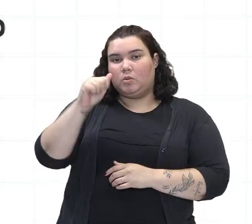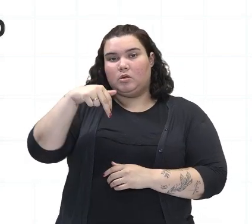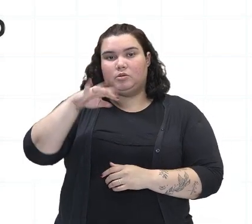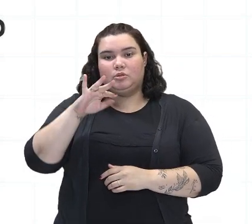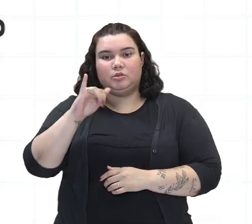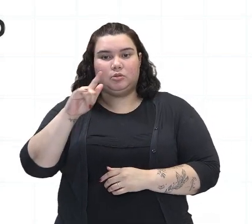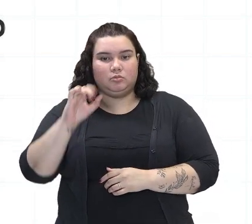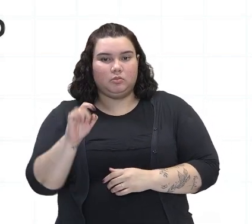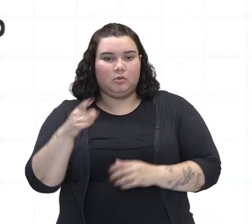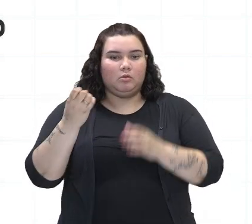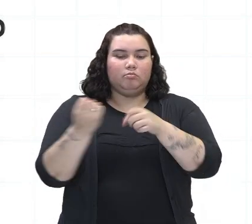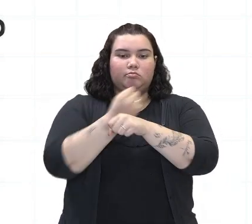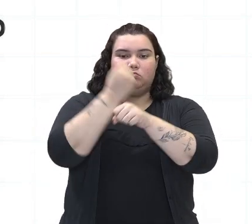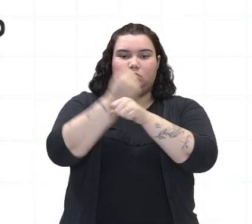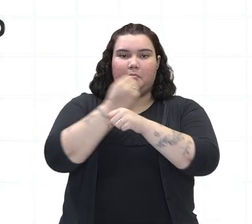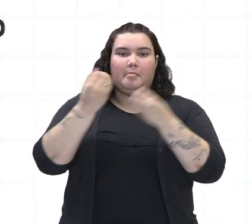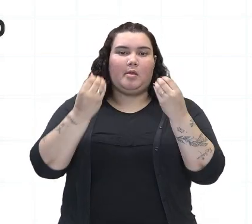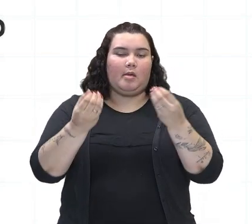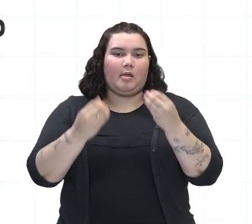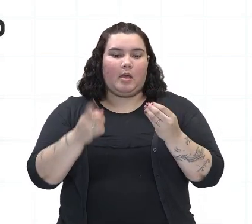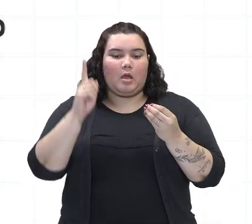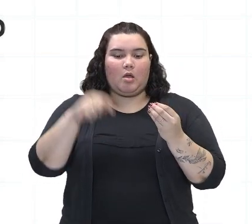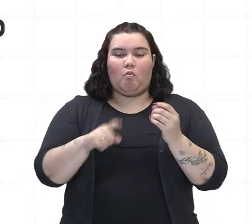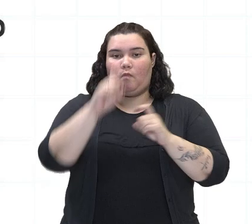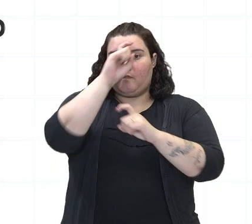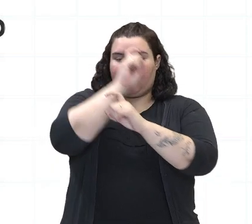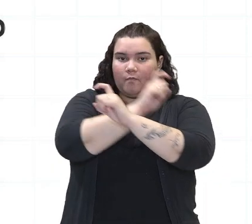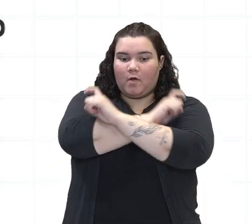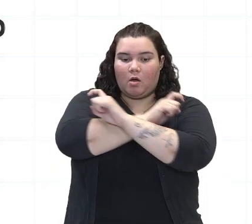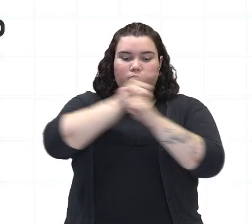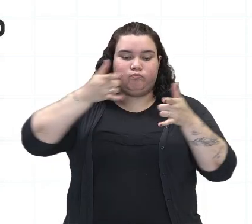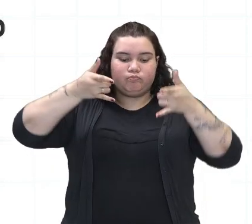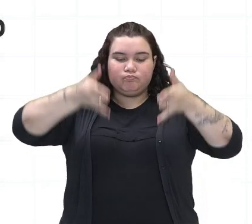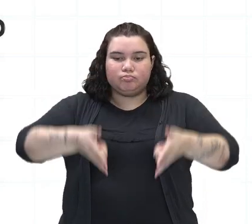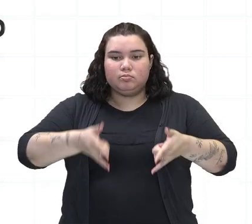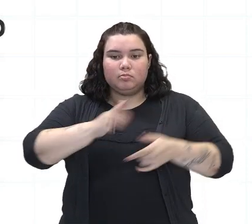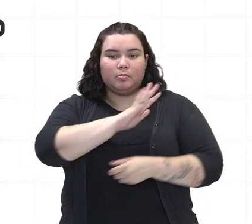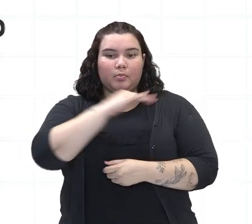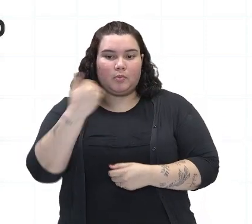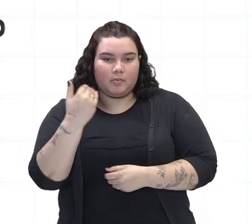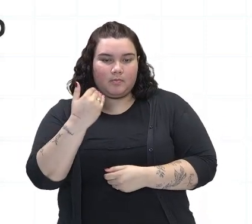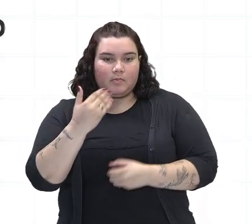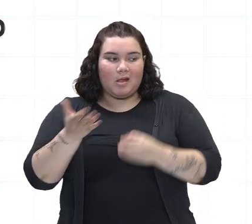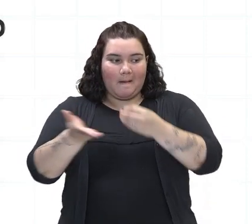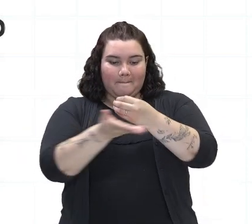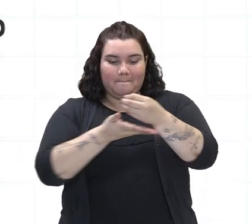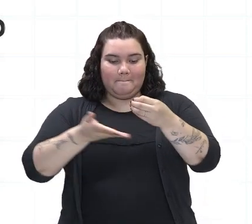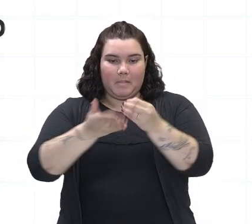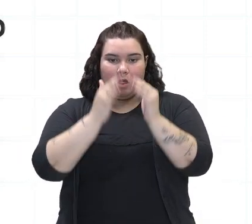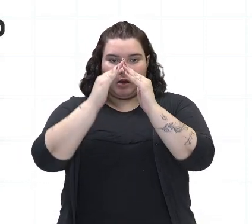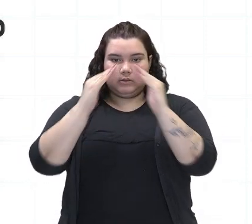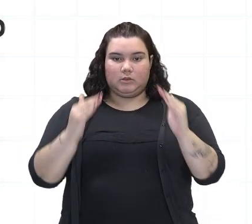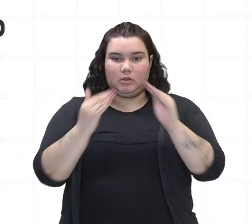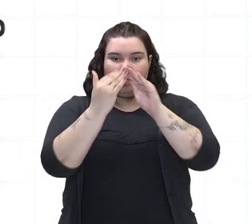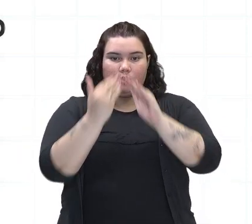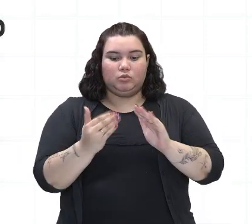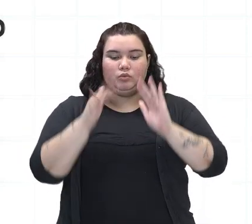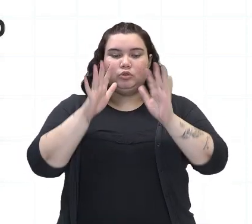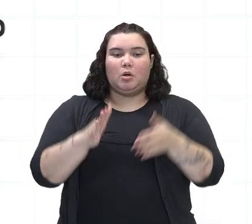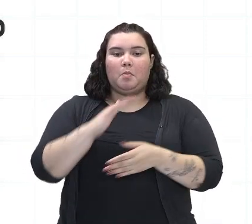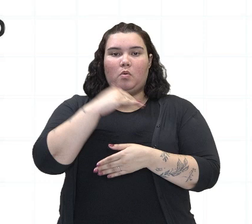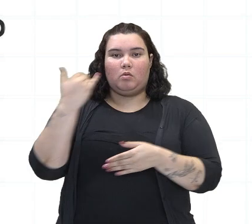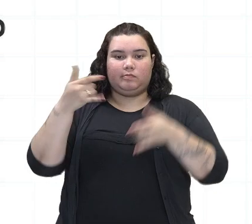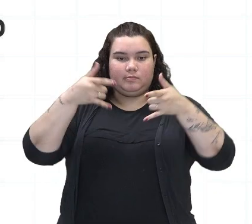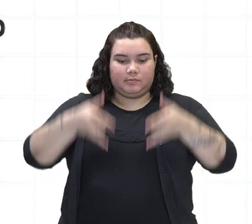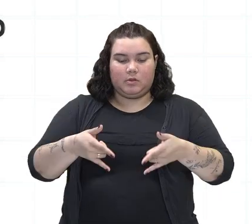eram construídas para serem os túmulos dos faraós. A base do triângulo representava o faraó velado e a ponta